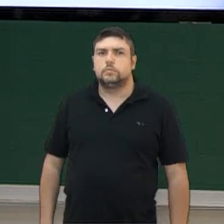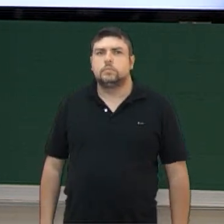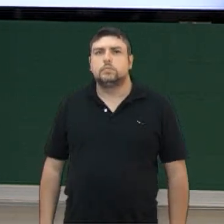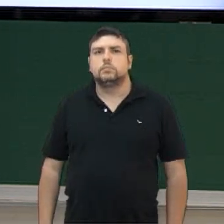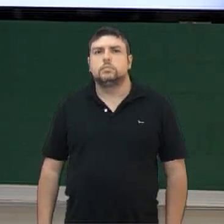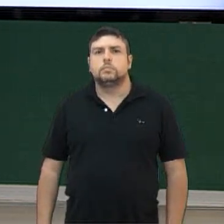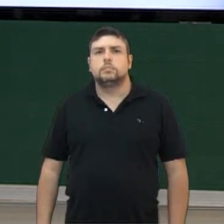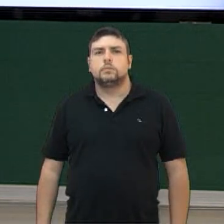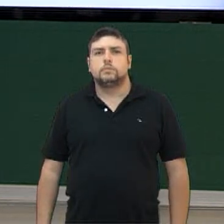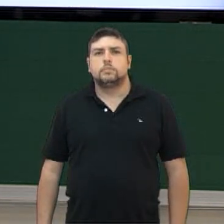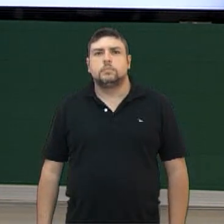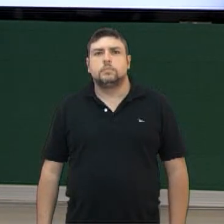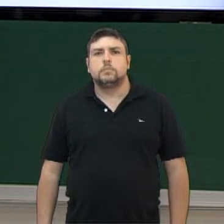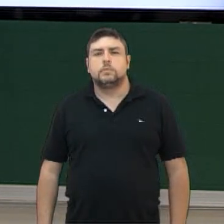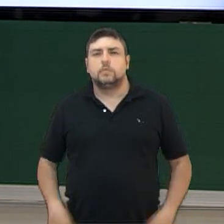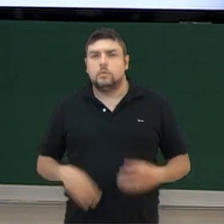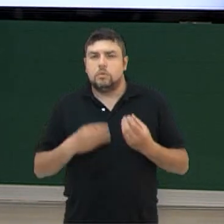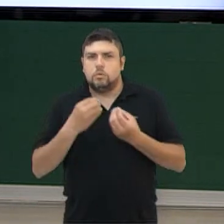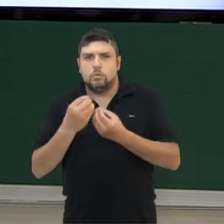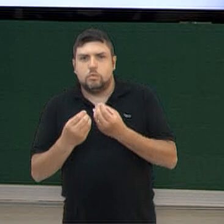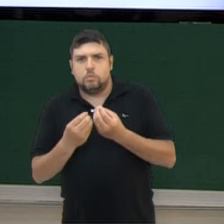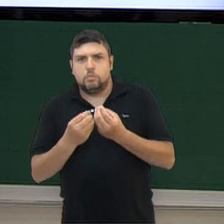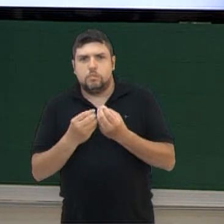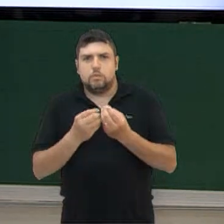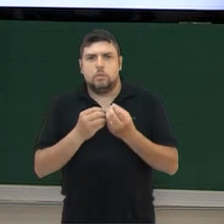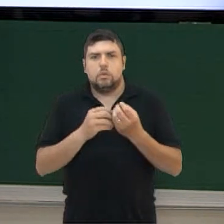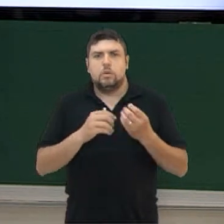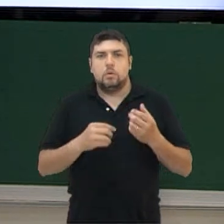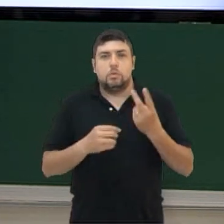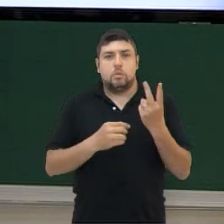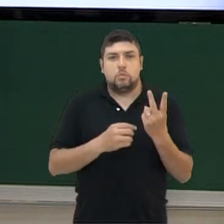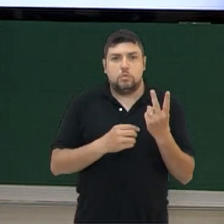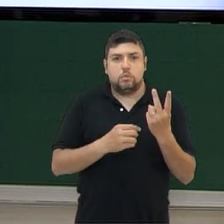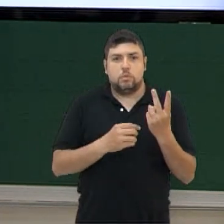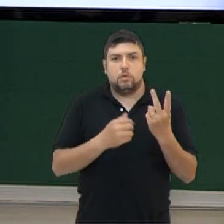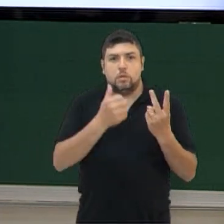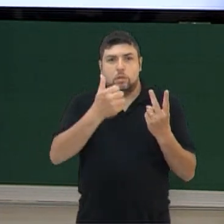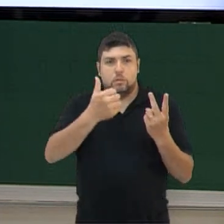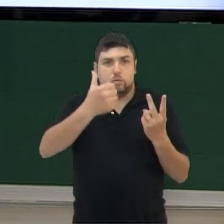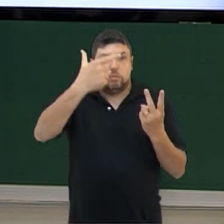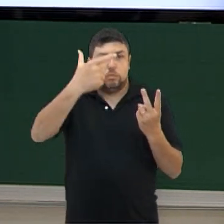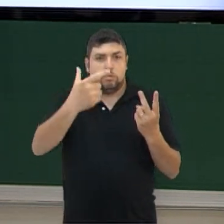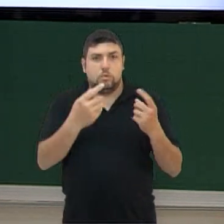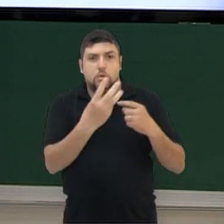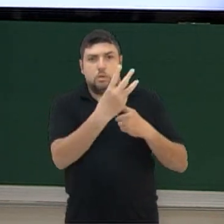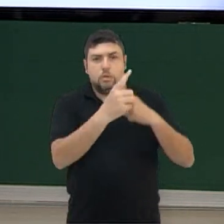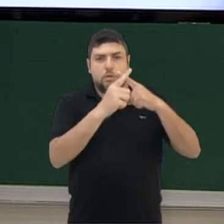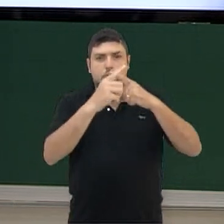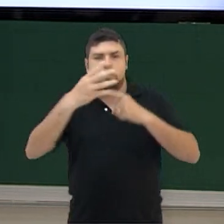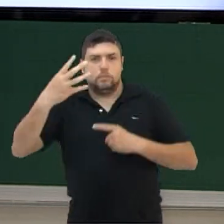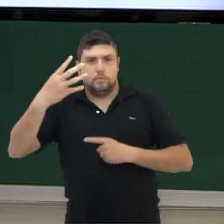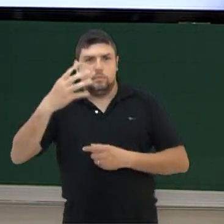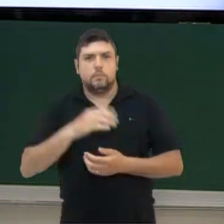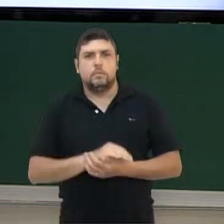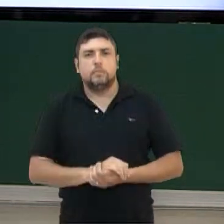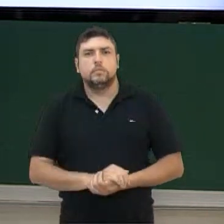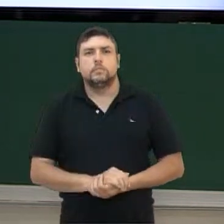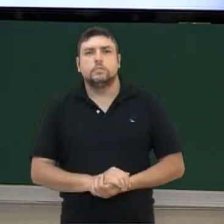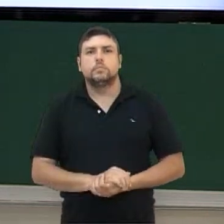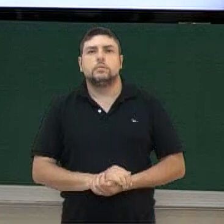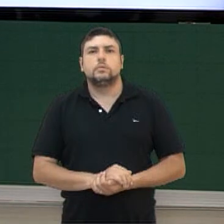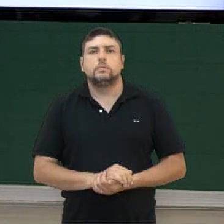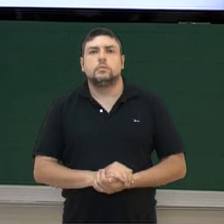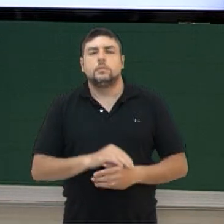m elevado a n, então eu multiplico os expoentes, fica 2 elevado a 12. Como no resto eu tenho produto, então eu vou